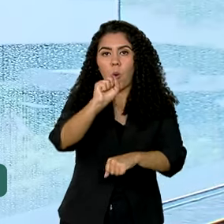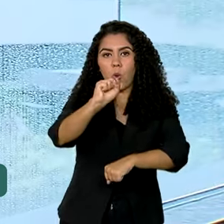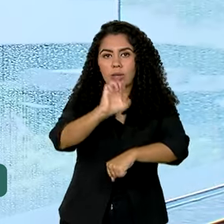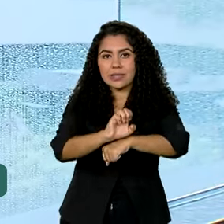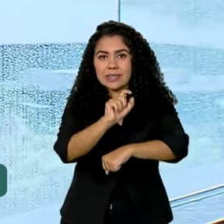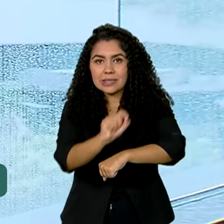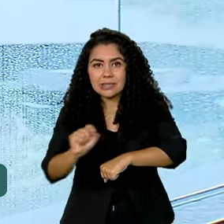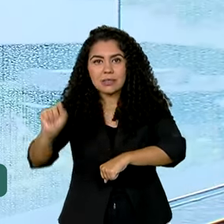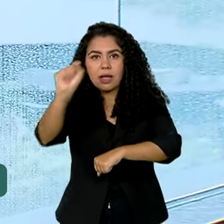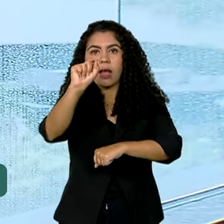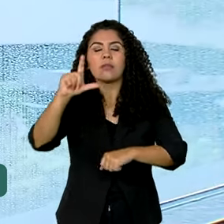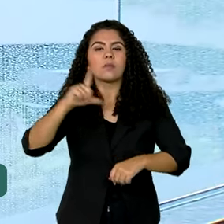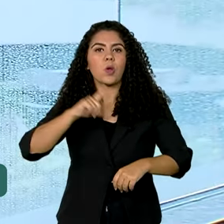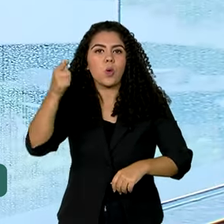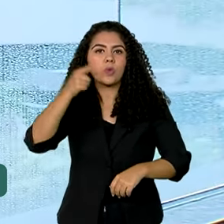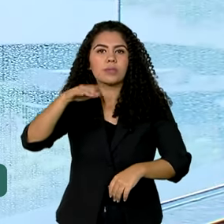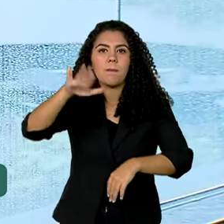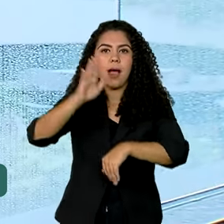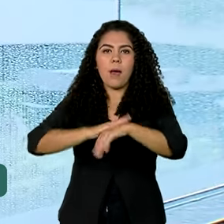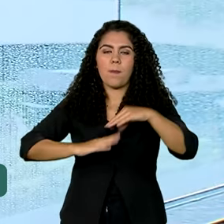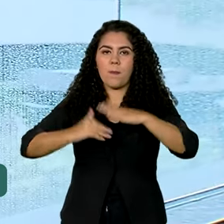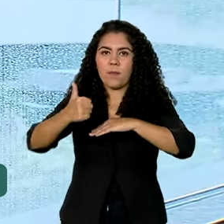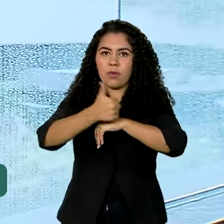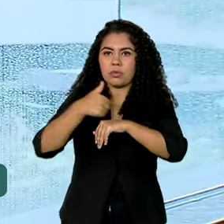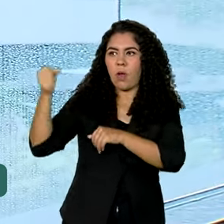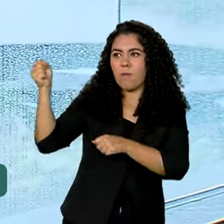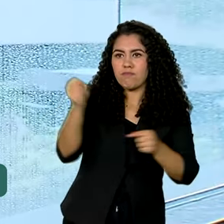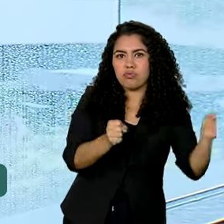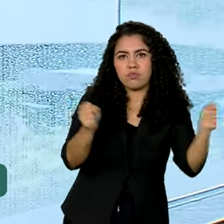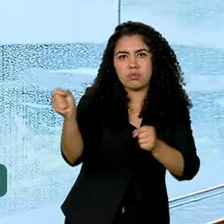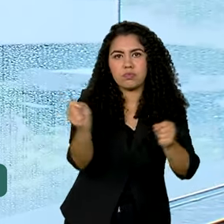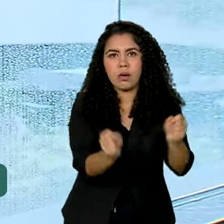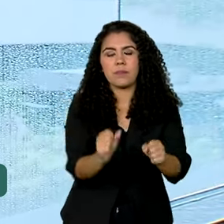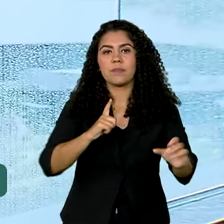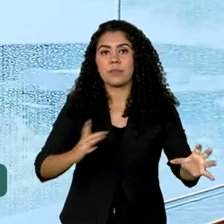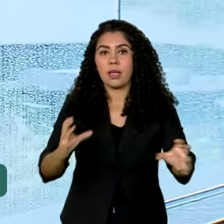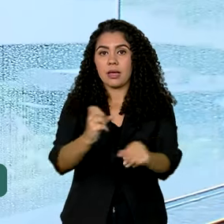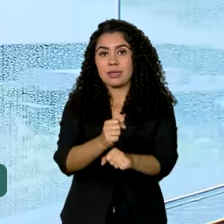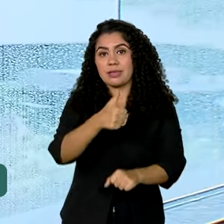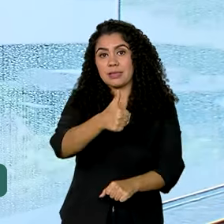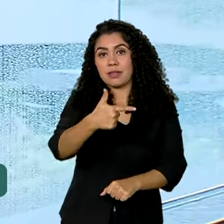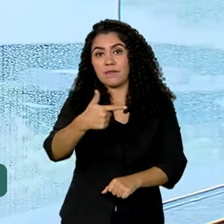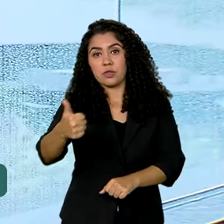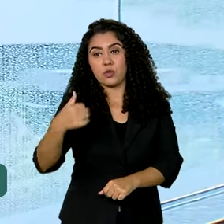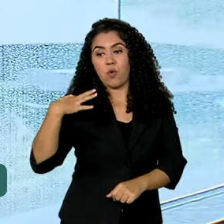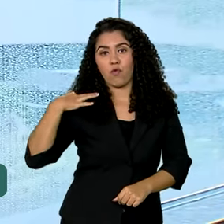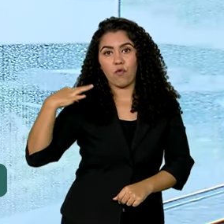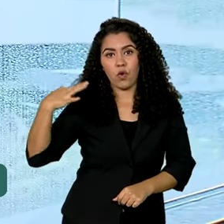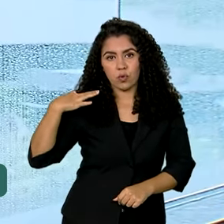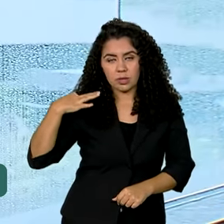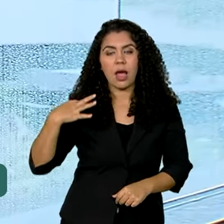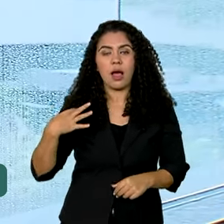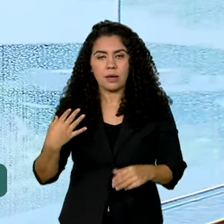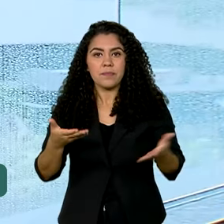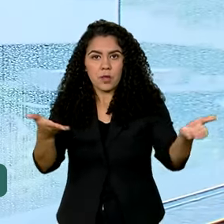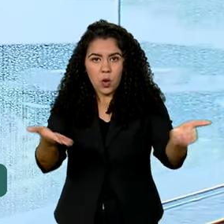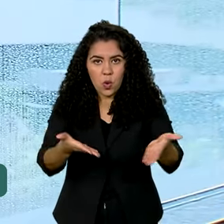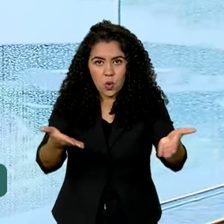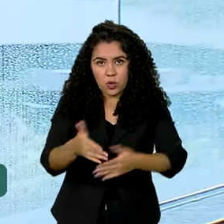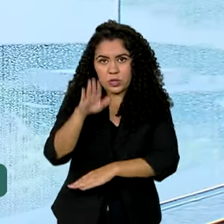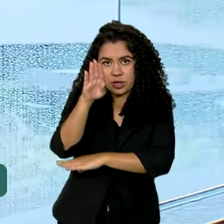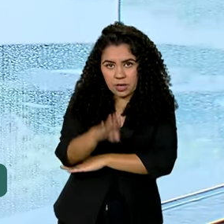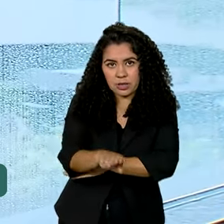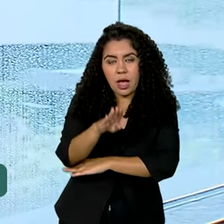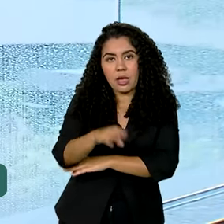que mais enviou profissionais para ajudar aqui no Rio Grande do Sul, com 121 voluntários. Hoje pela tarde, o ministro